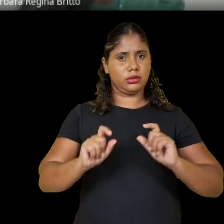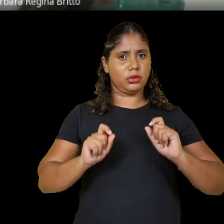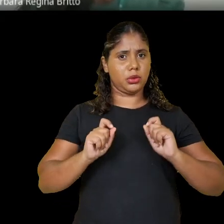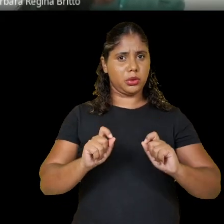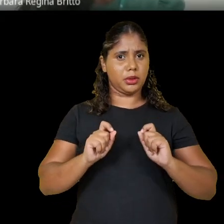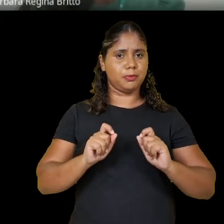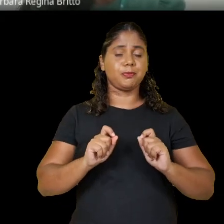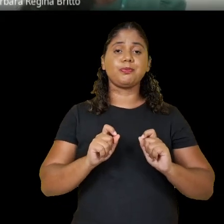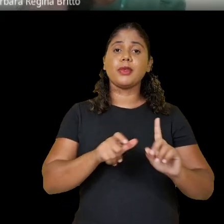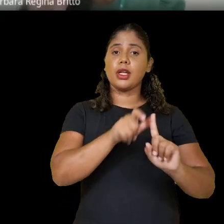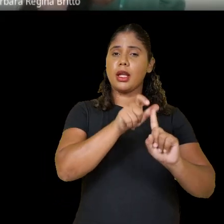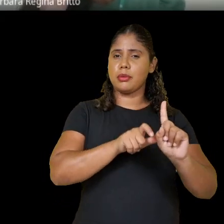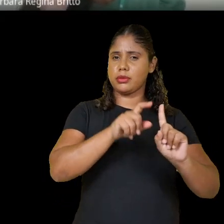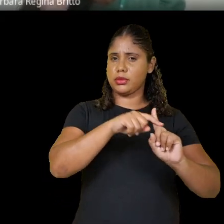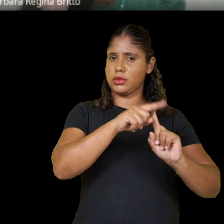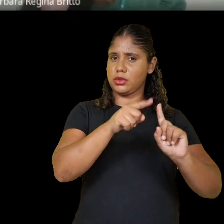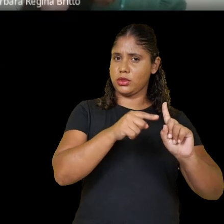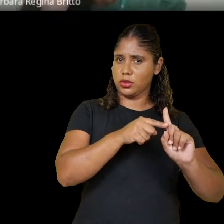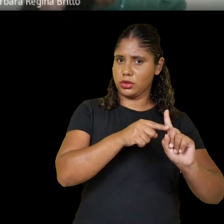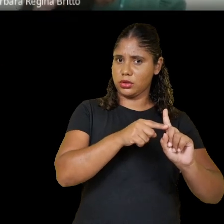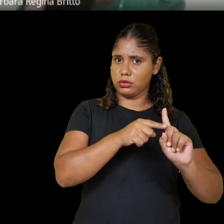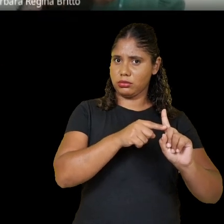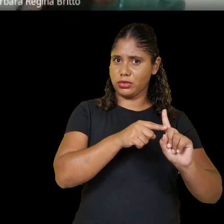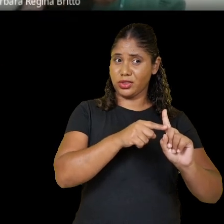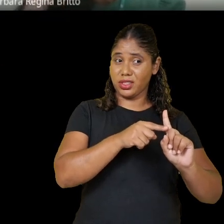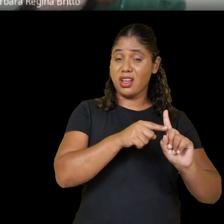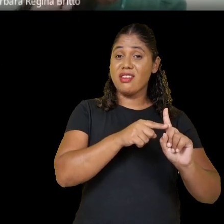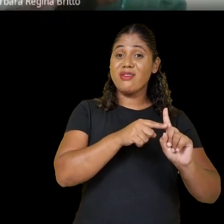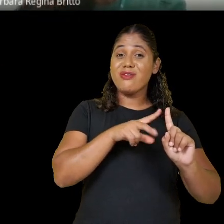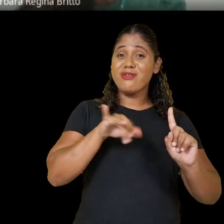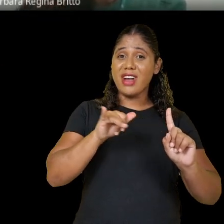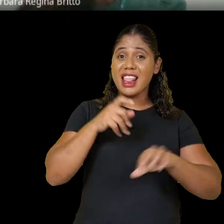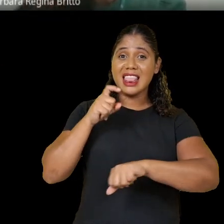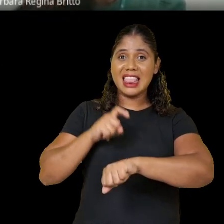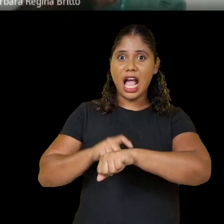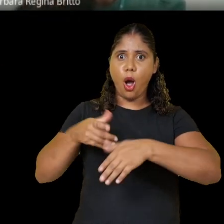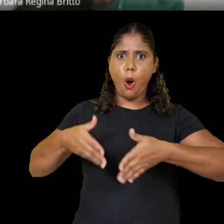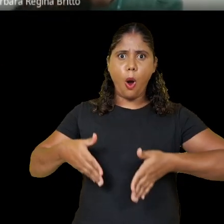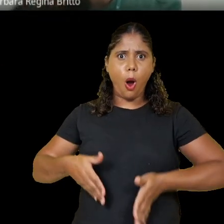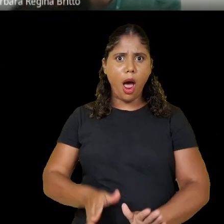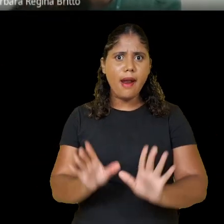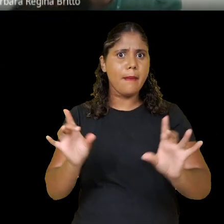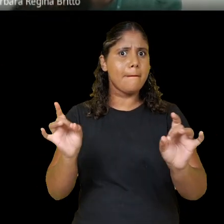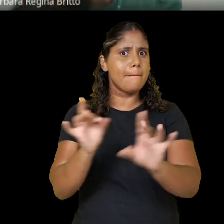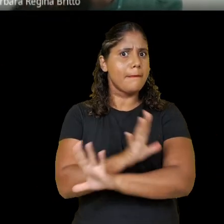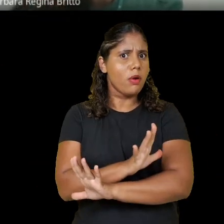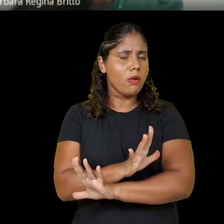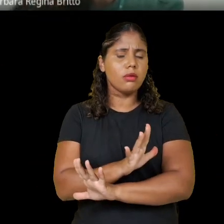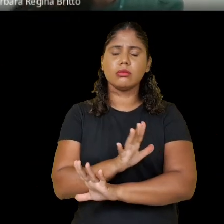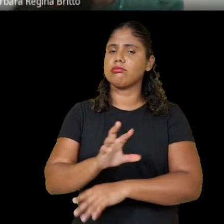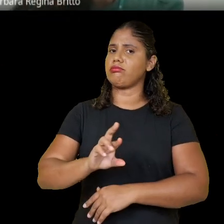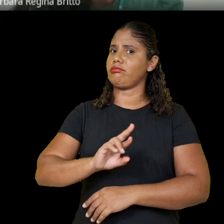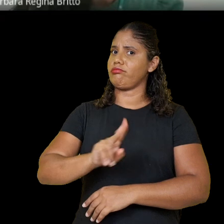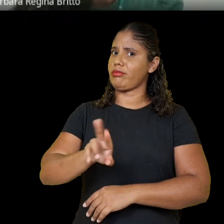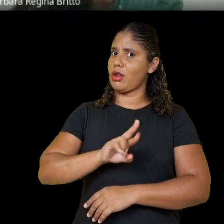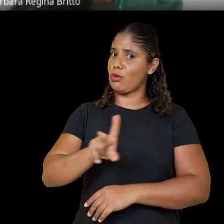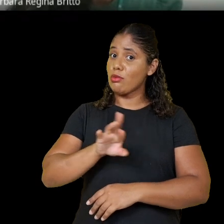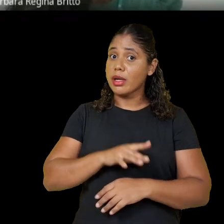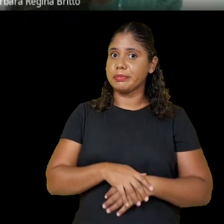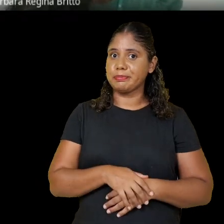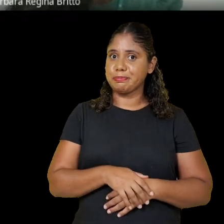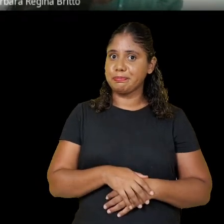entende-se, que a gestante, ela não fica pronta para parir quando ela entra em trabalho de